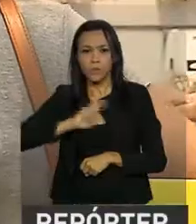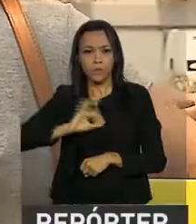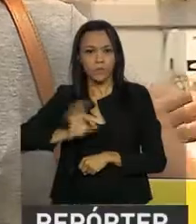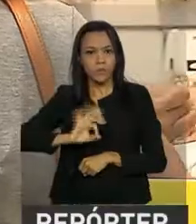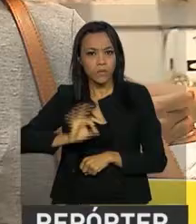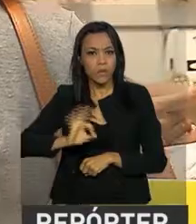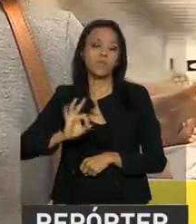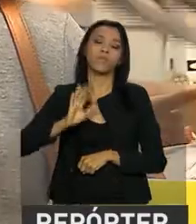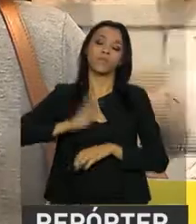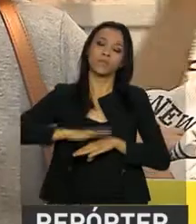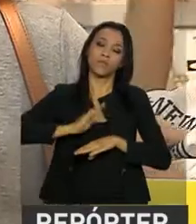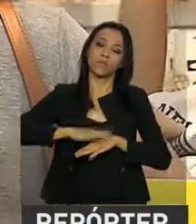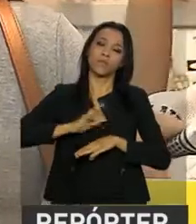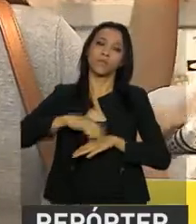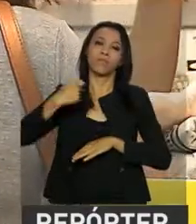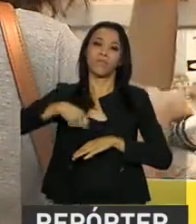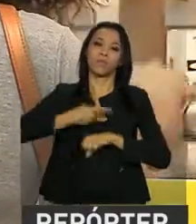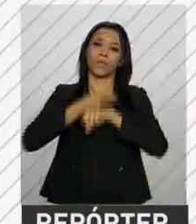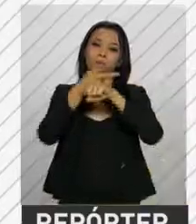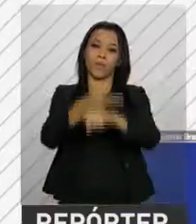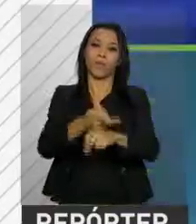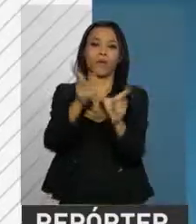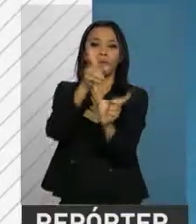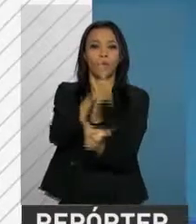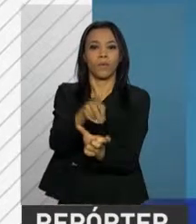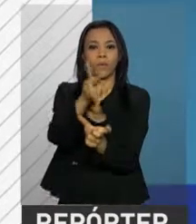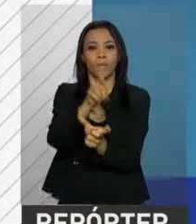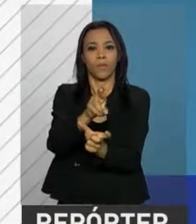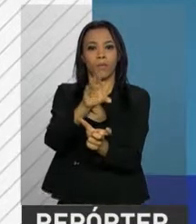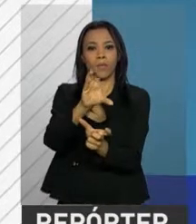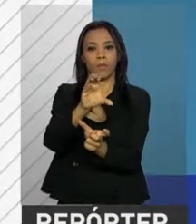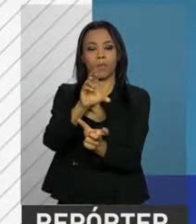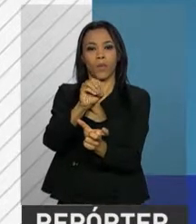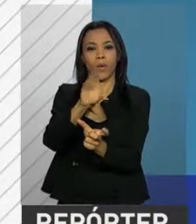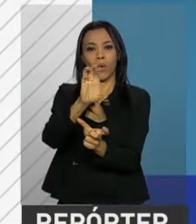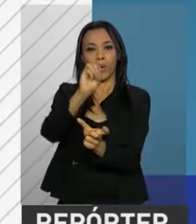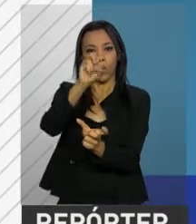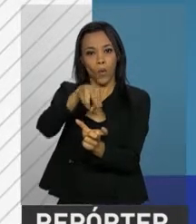o consumidor deve recorrer ao Procon e também ao portal